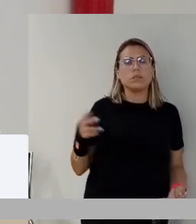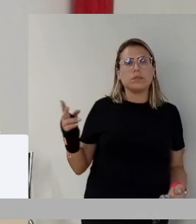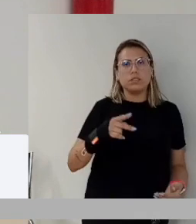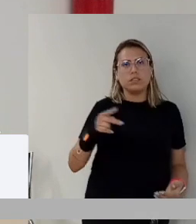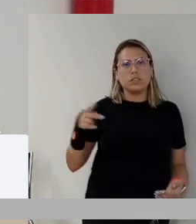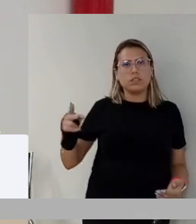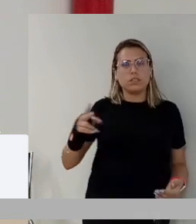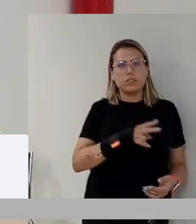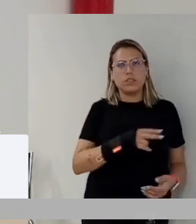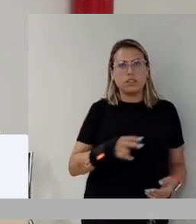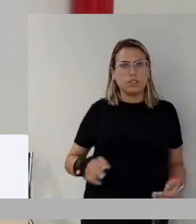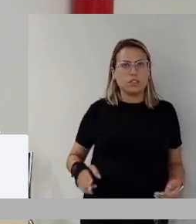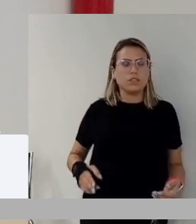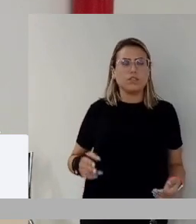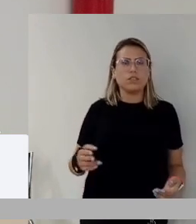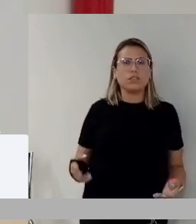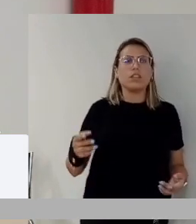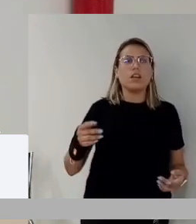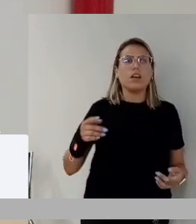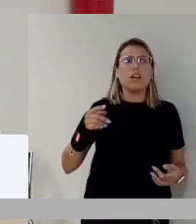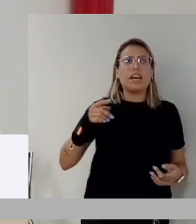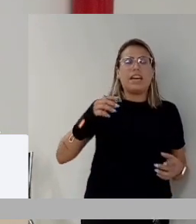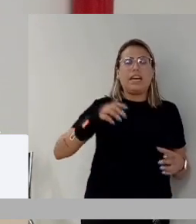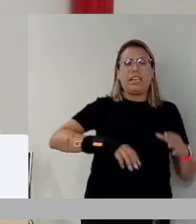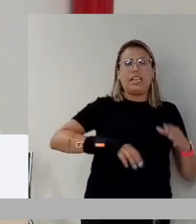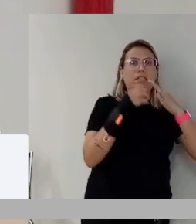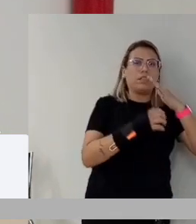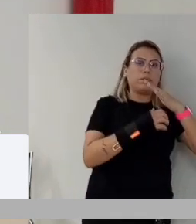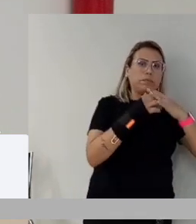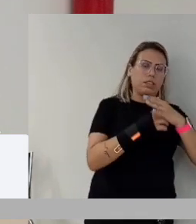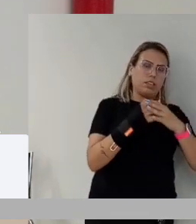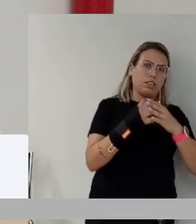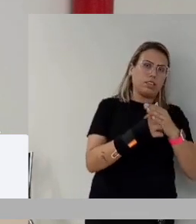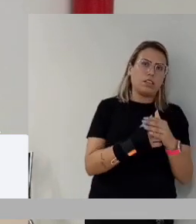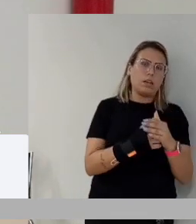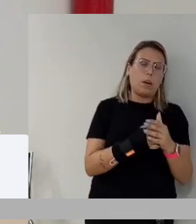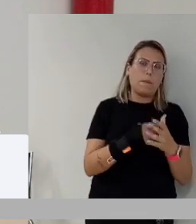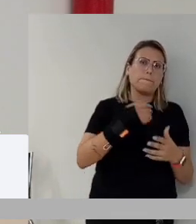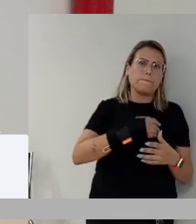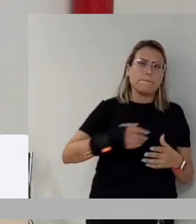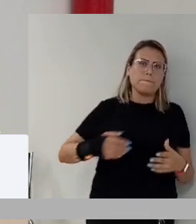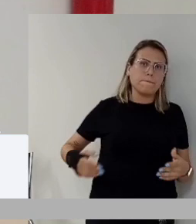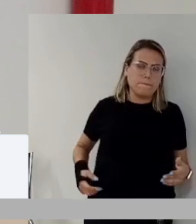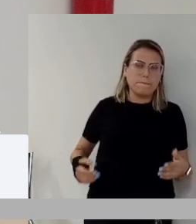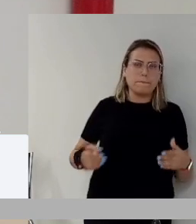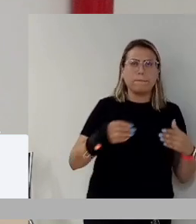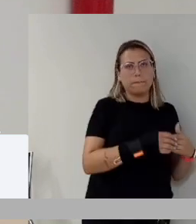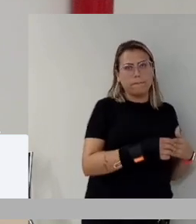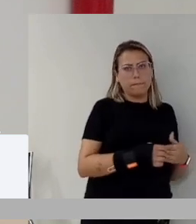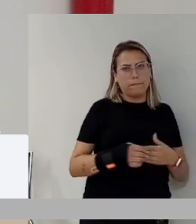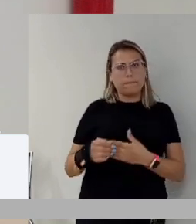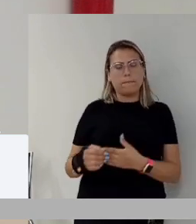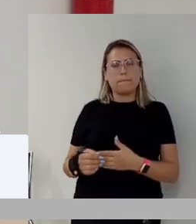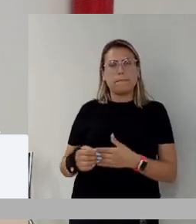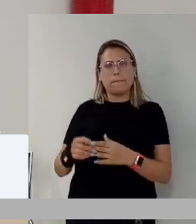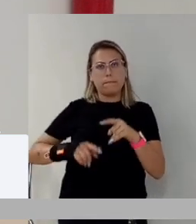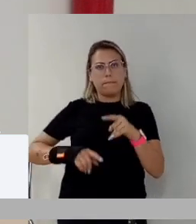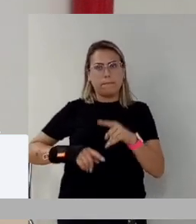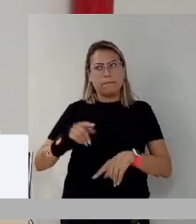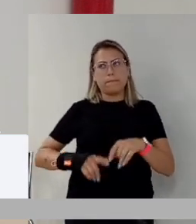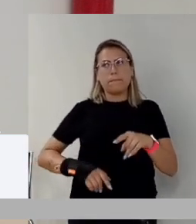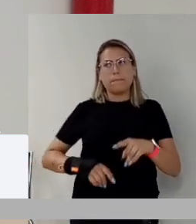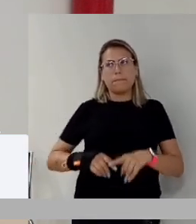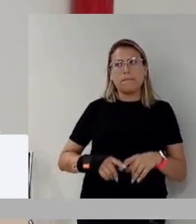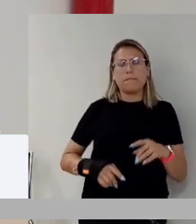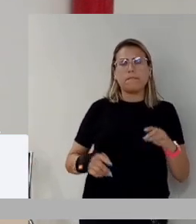bateu foto eh a empresa a empresa que faz limpeza pública ela ela levou um bocado de material ali porque